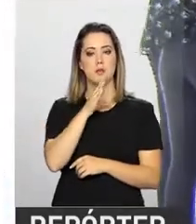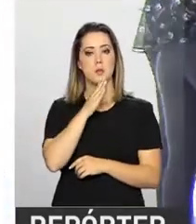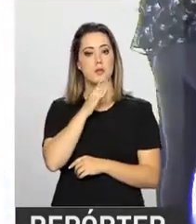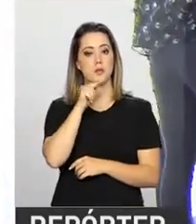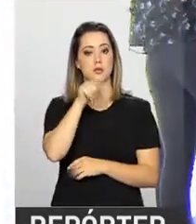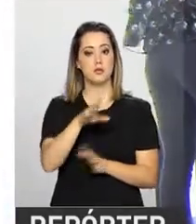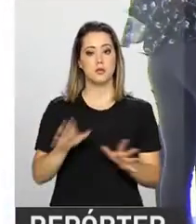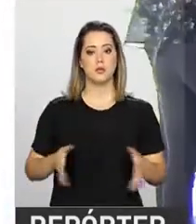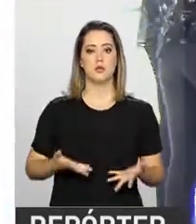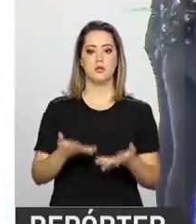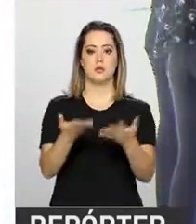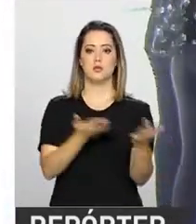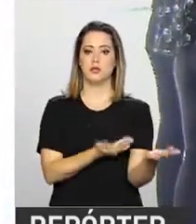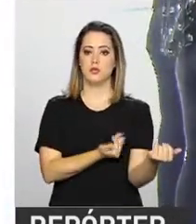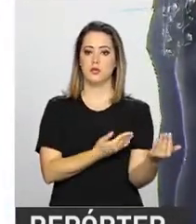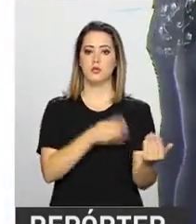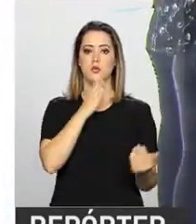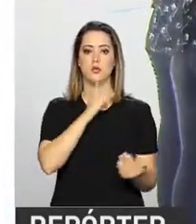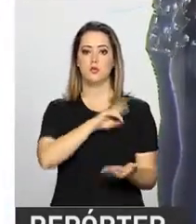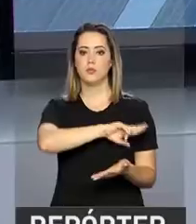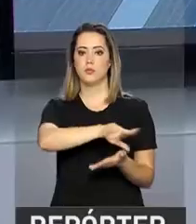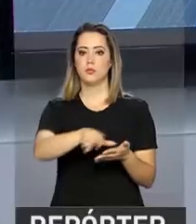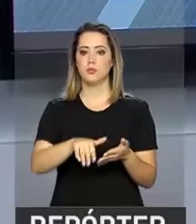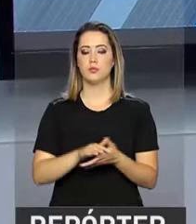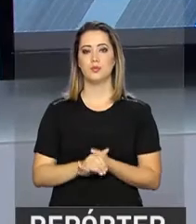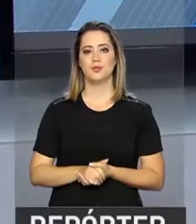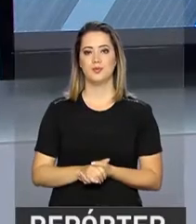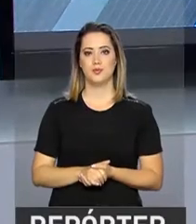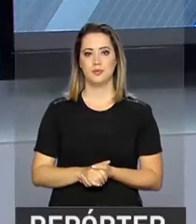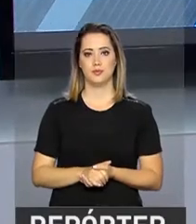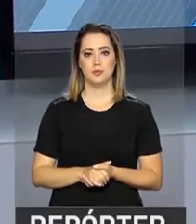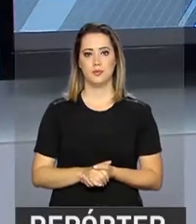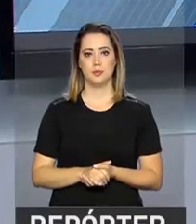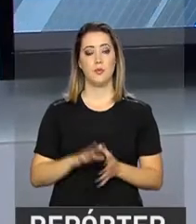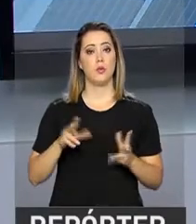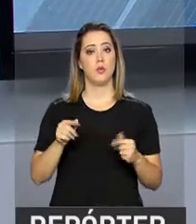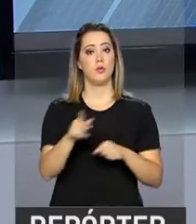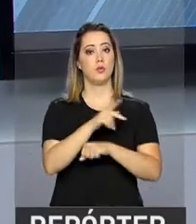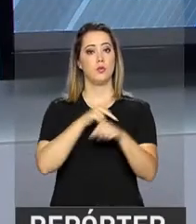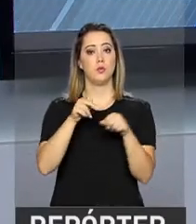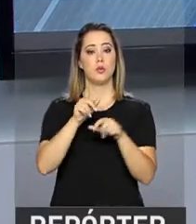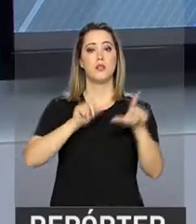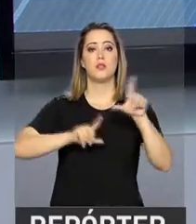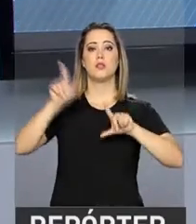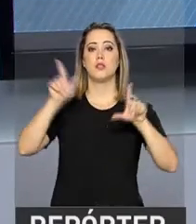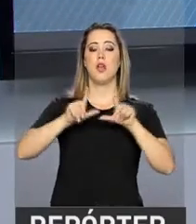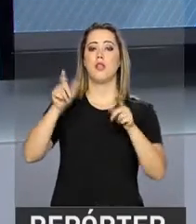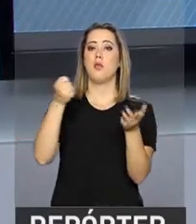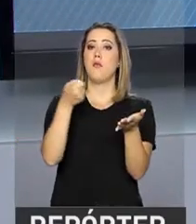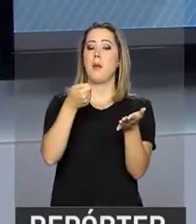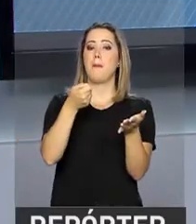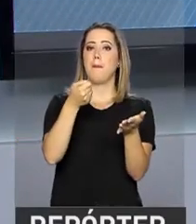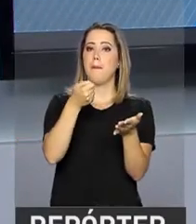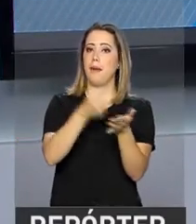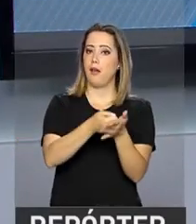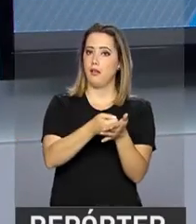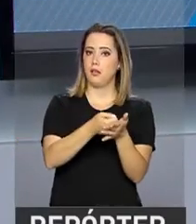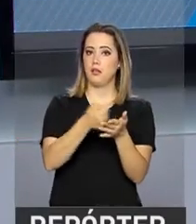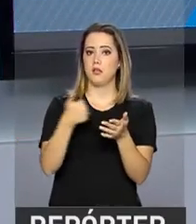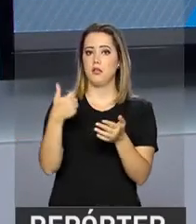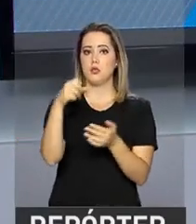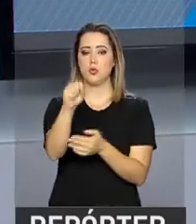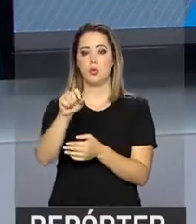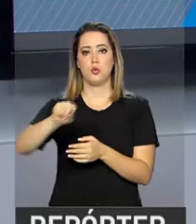incentiva os jovens a conhecerem mais coisas. Em todo o país, a TV por assinatura está presente em mais de 18 milhões